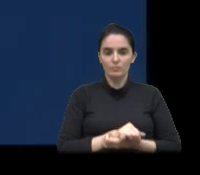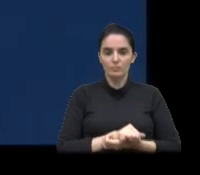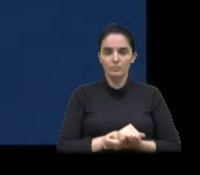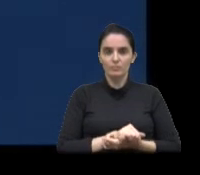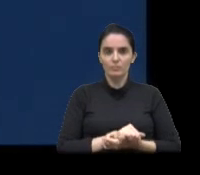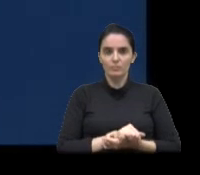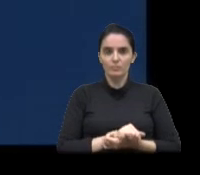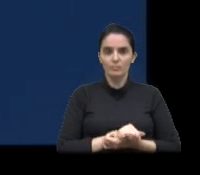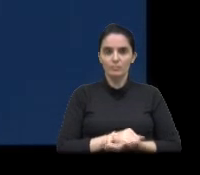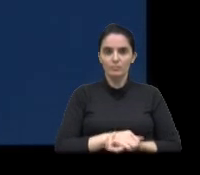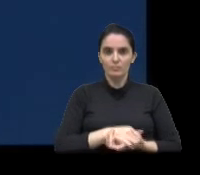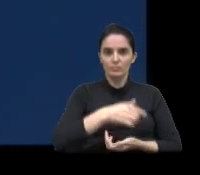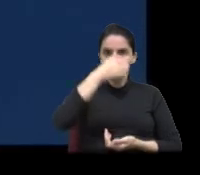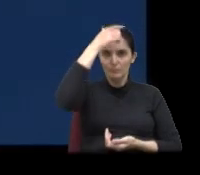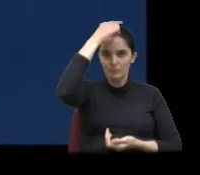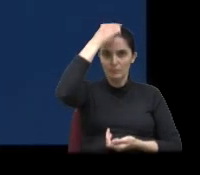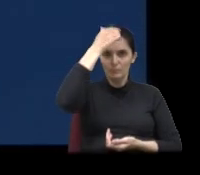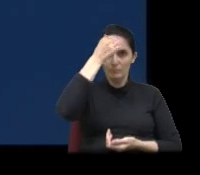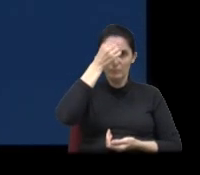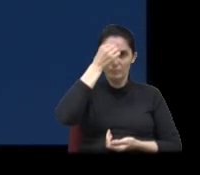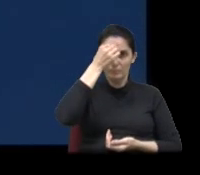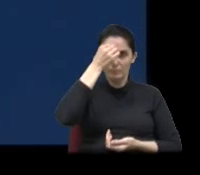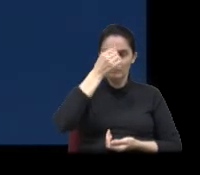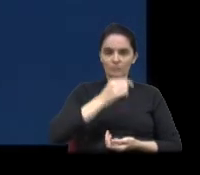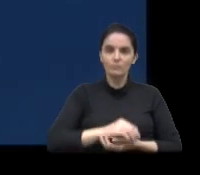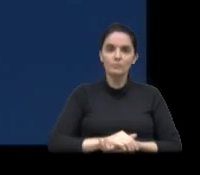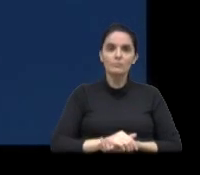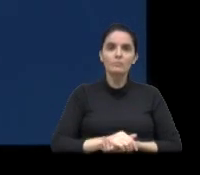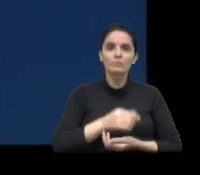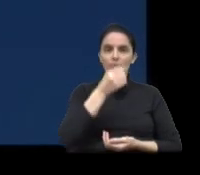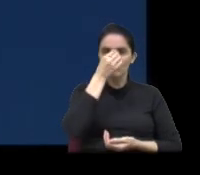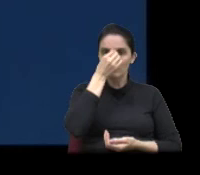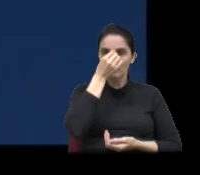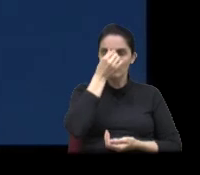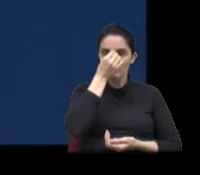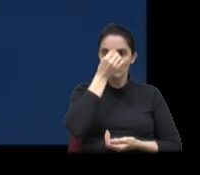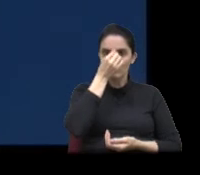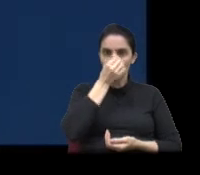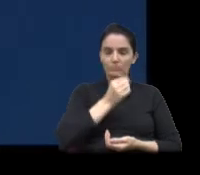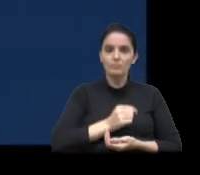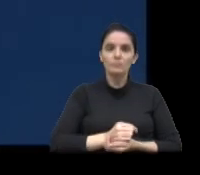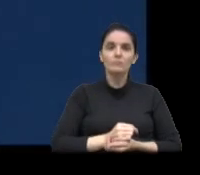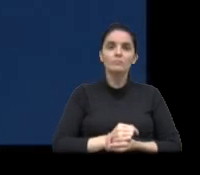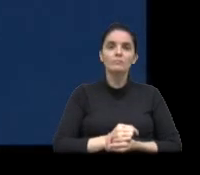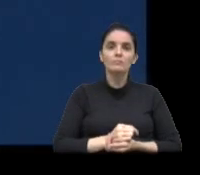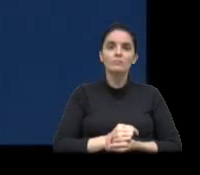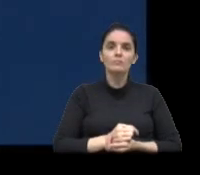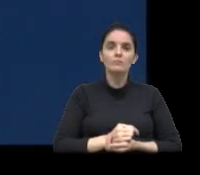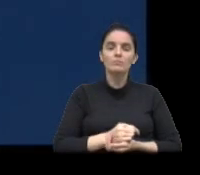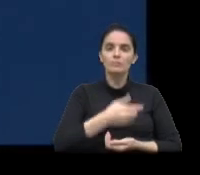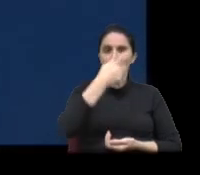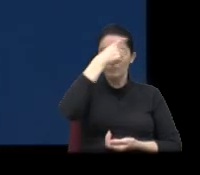Doutor Rafael Camargo, Jorge Freitas, Wagner Barbosa.